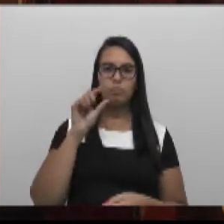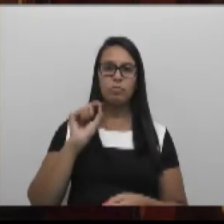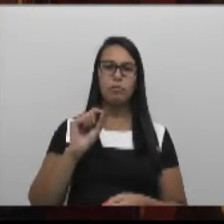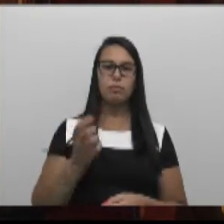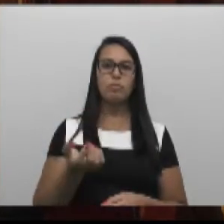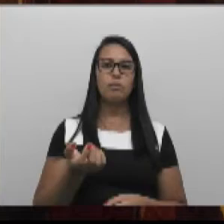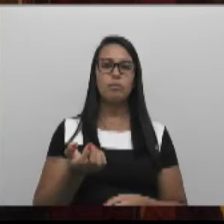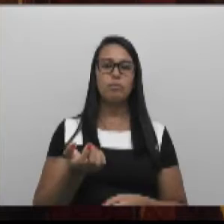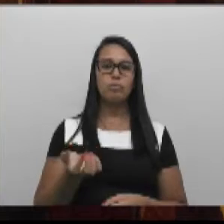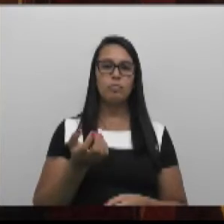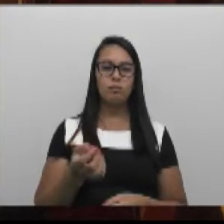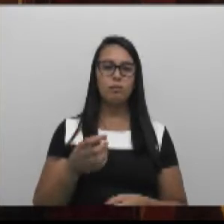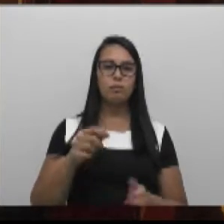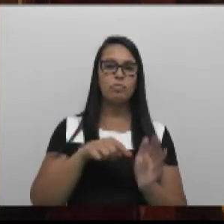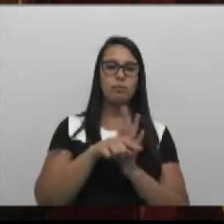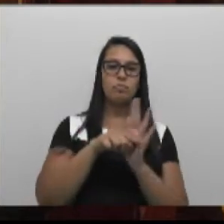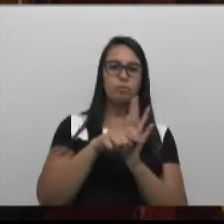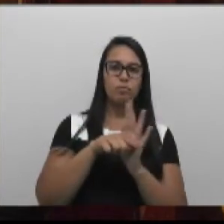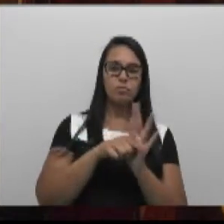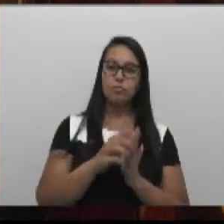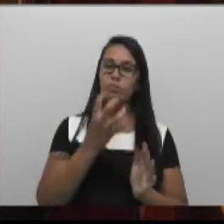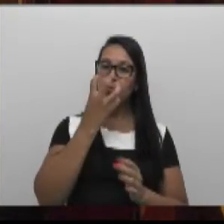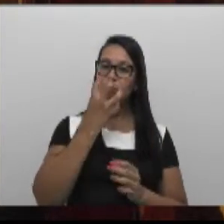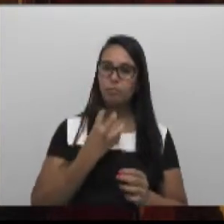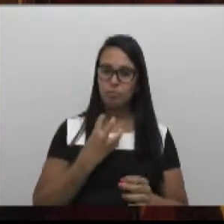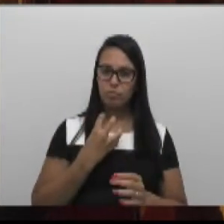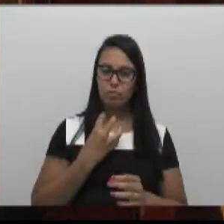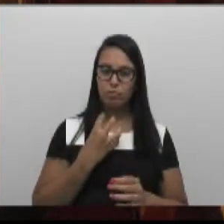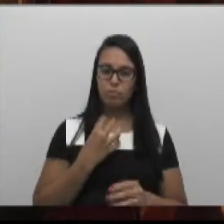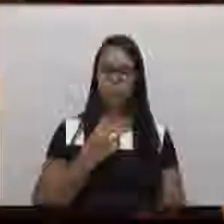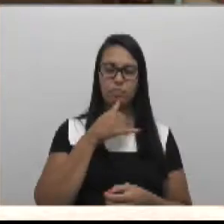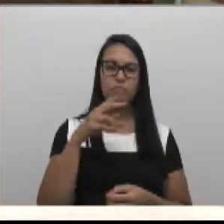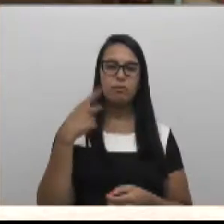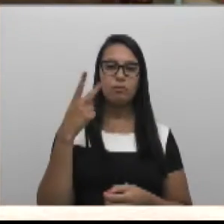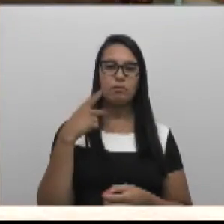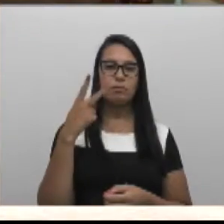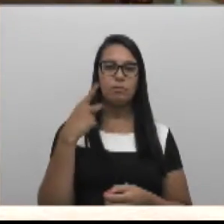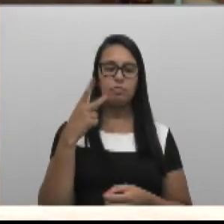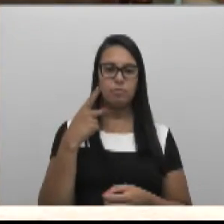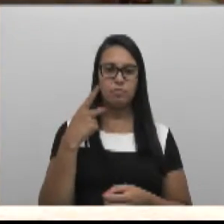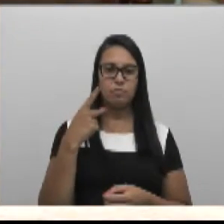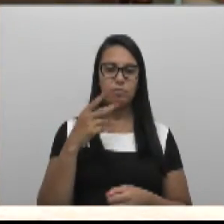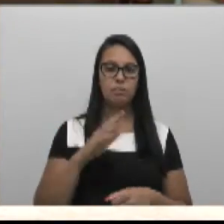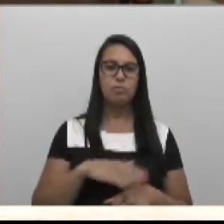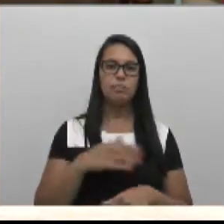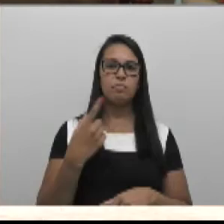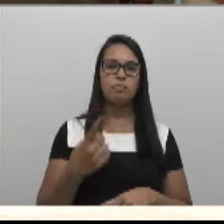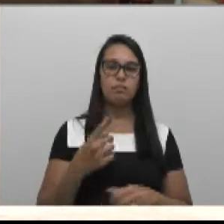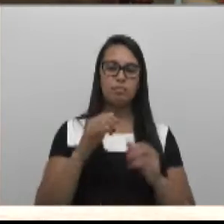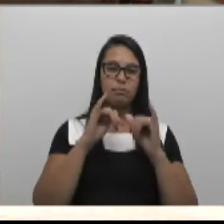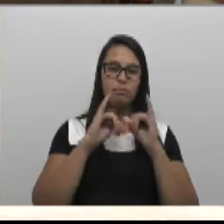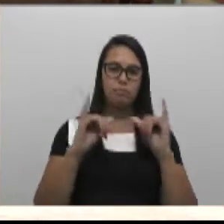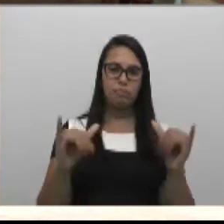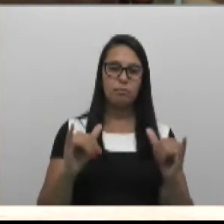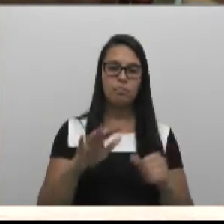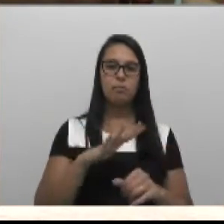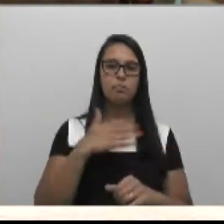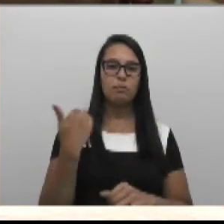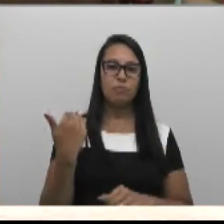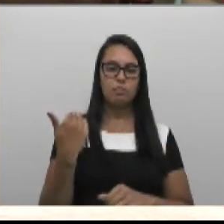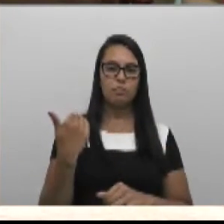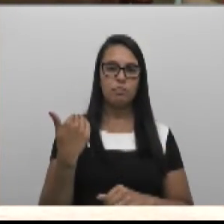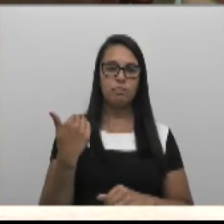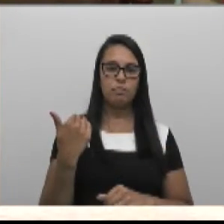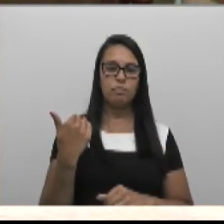é uma apuração rigorosa e transparente do episódio. E mais uma notícia de um assassinato